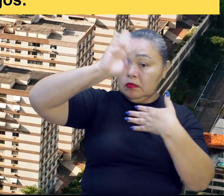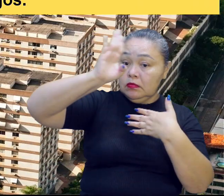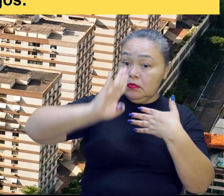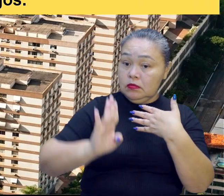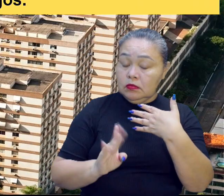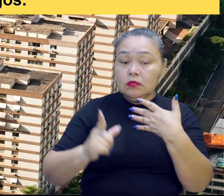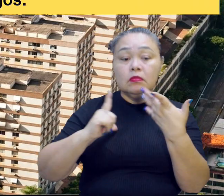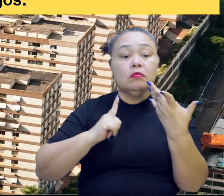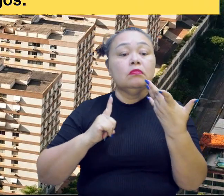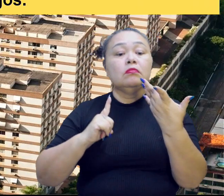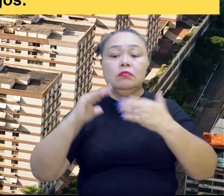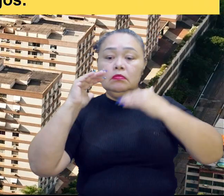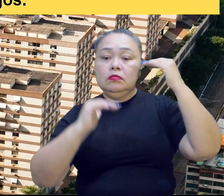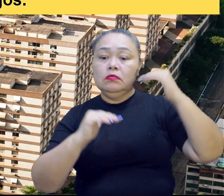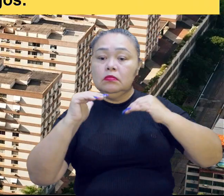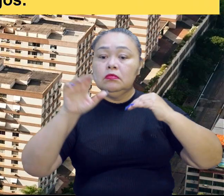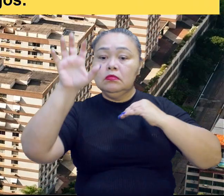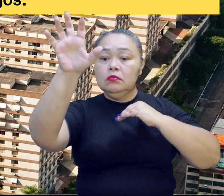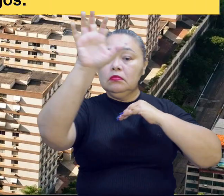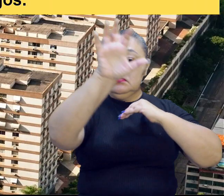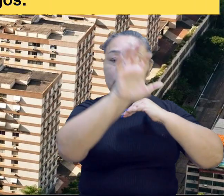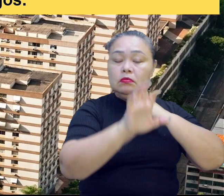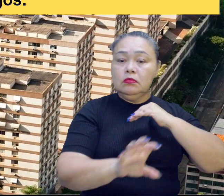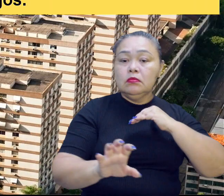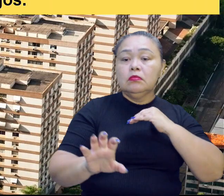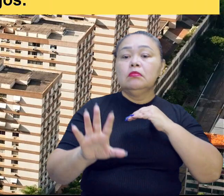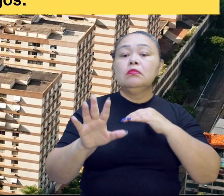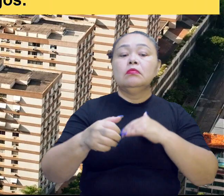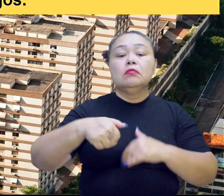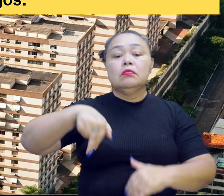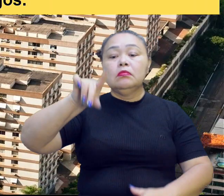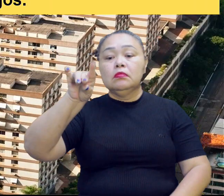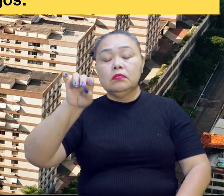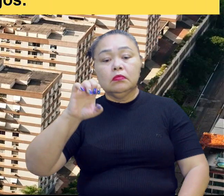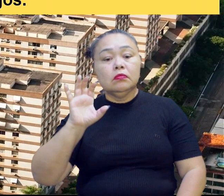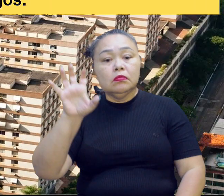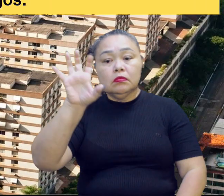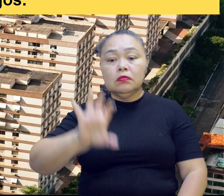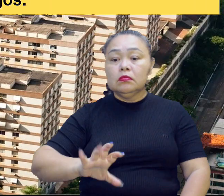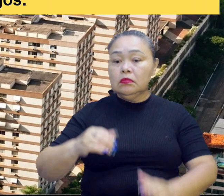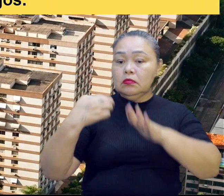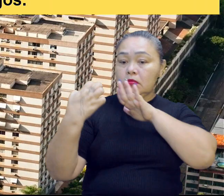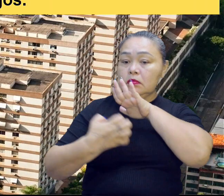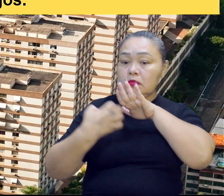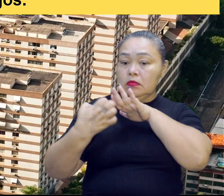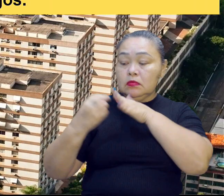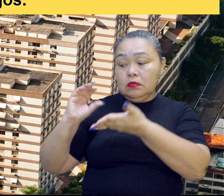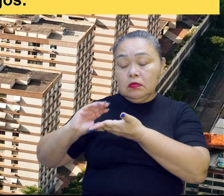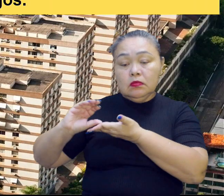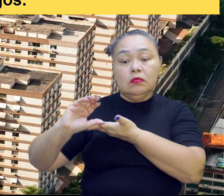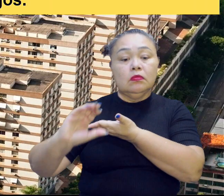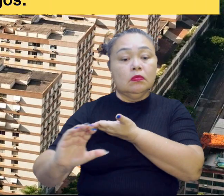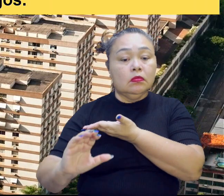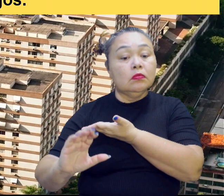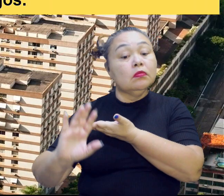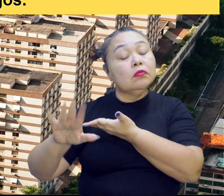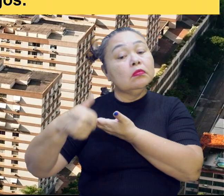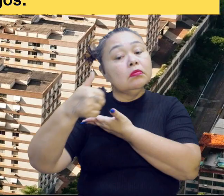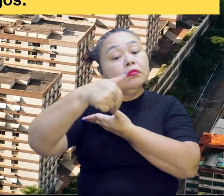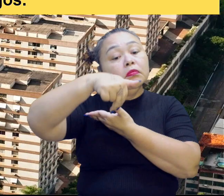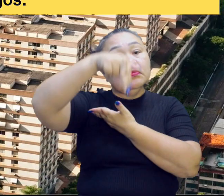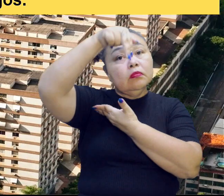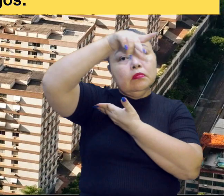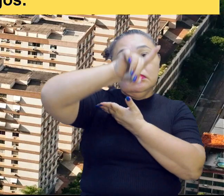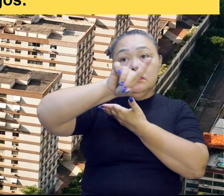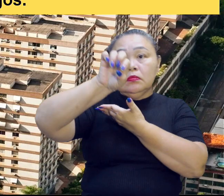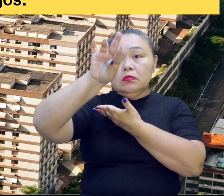ocorreu de forma desigual entre as regiões. O Sudeste concentrou indústrias e investimentos, enquanto o